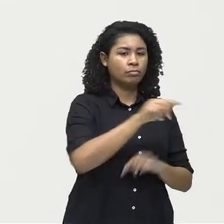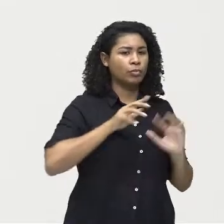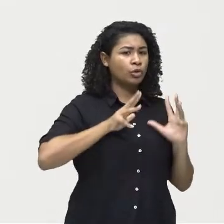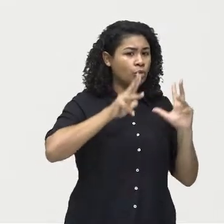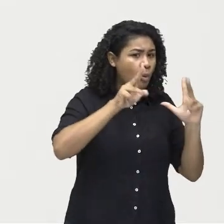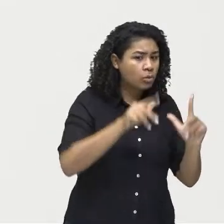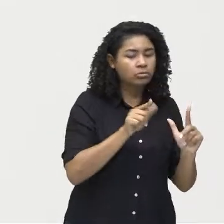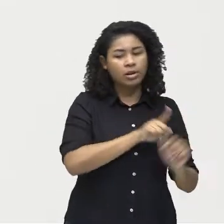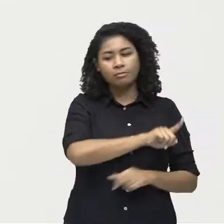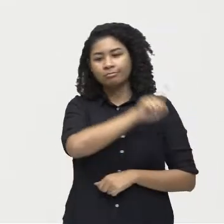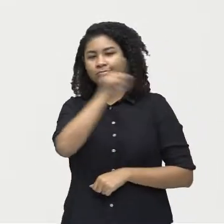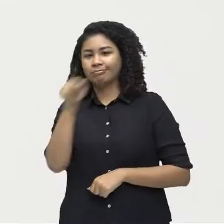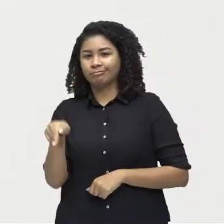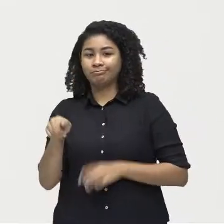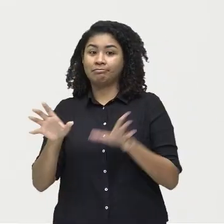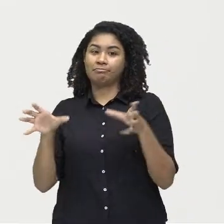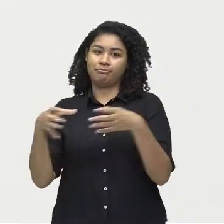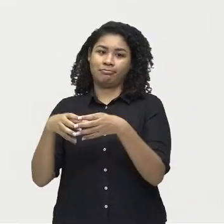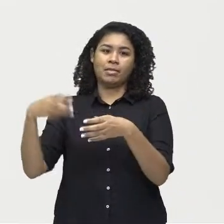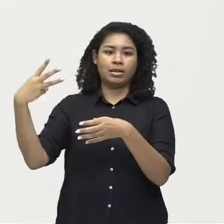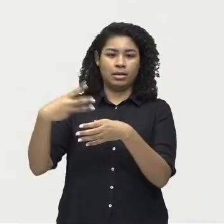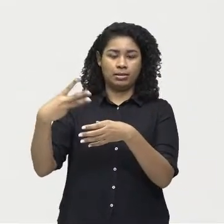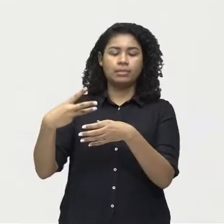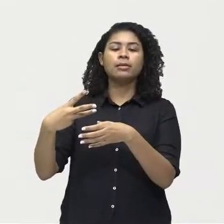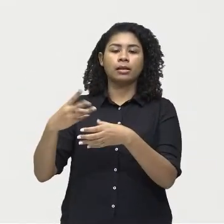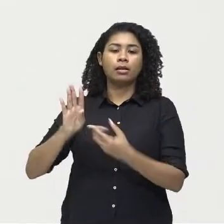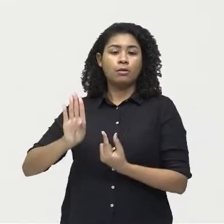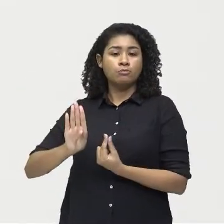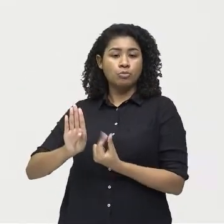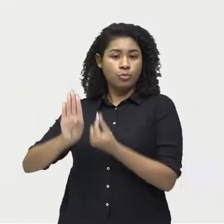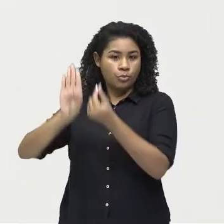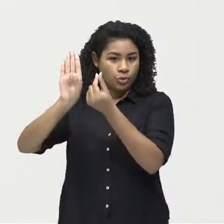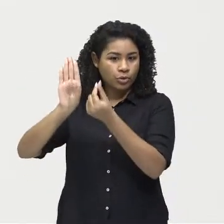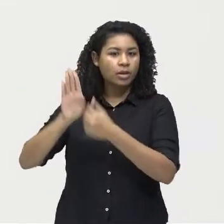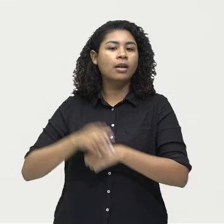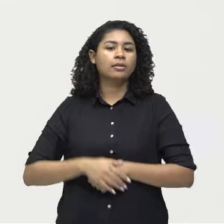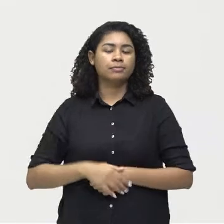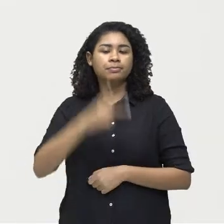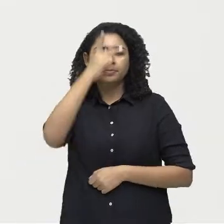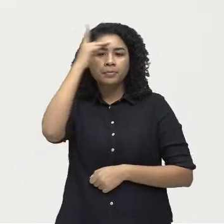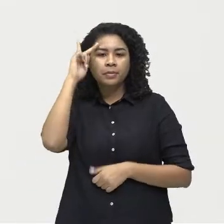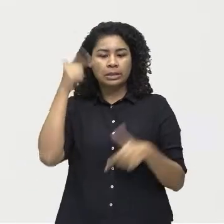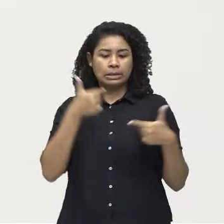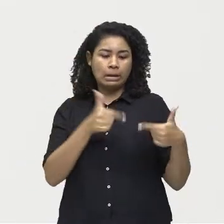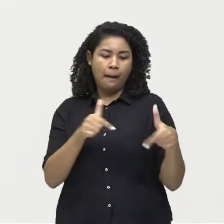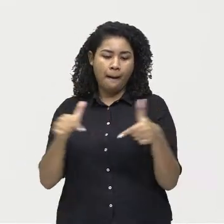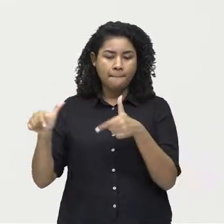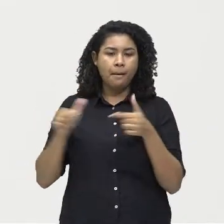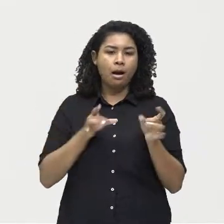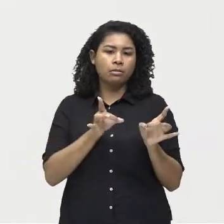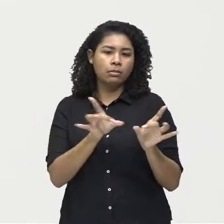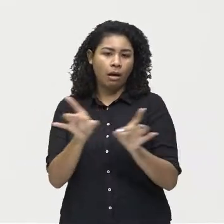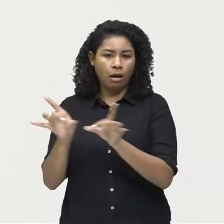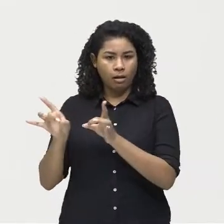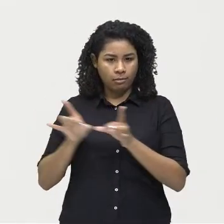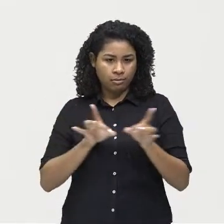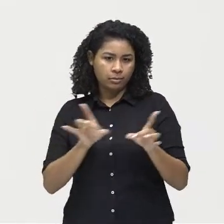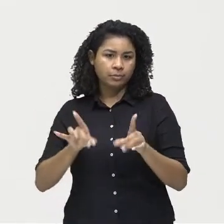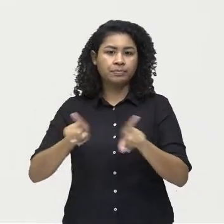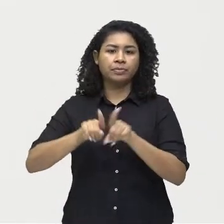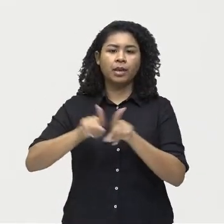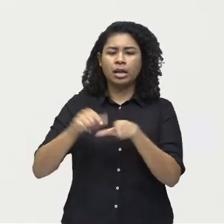nobreza. Entre eles estavam os burgueses, que eram os comerciantes, não é, gente? Os trabalhadores,